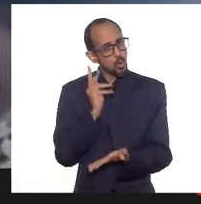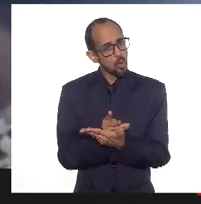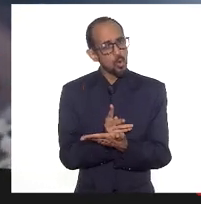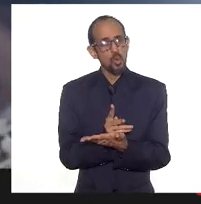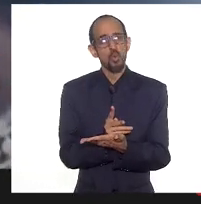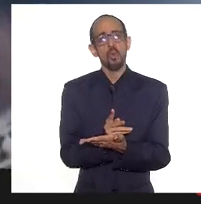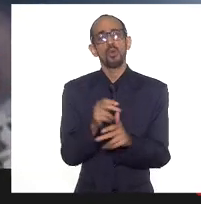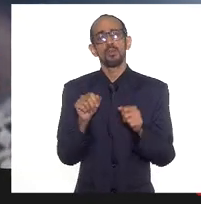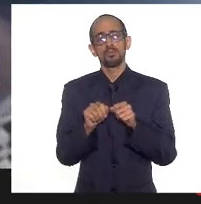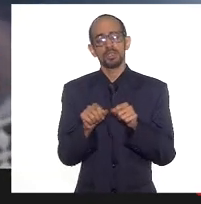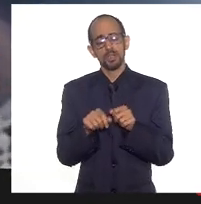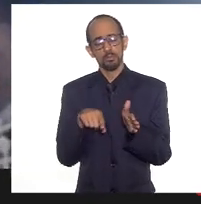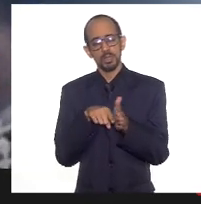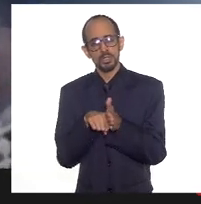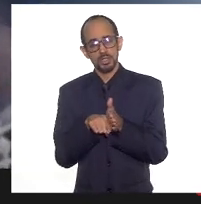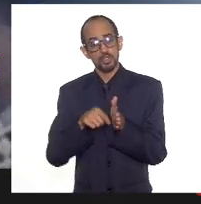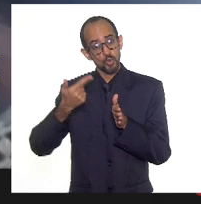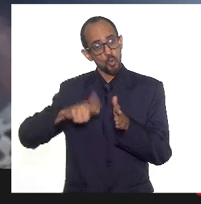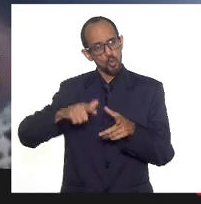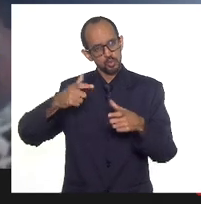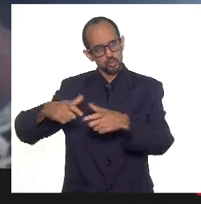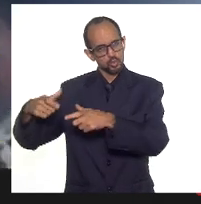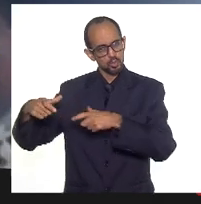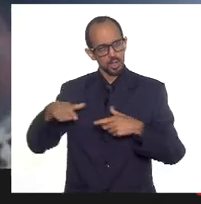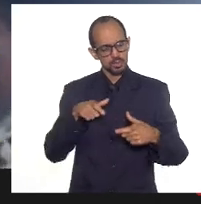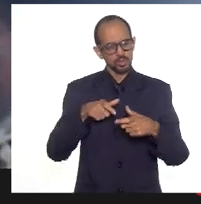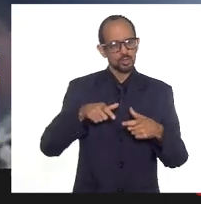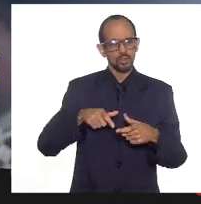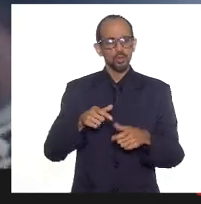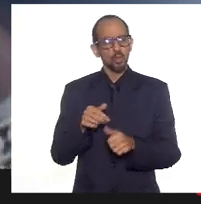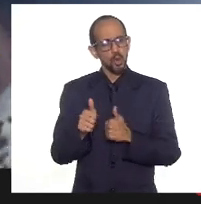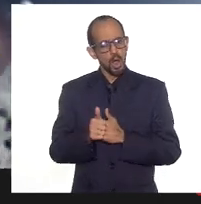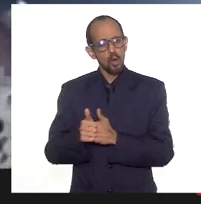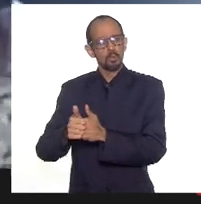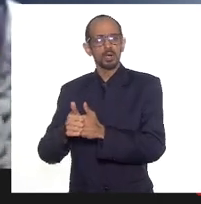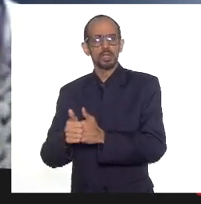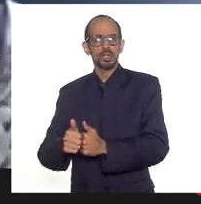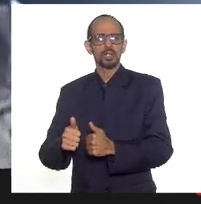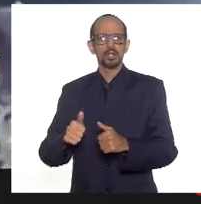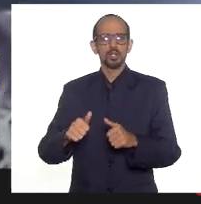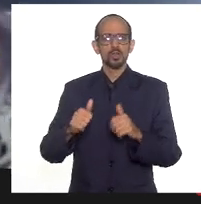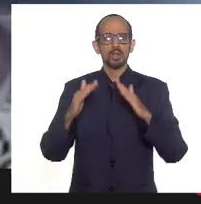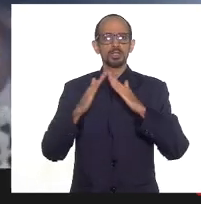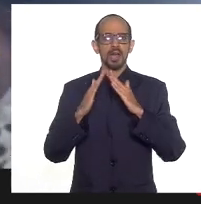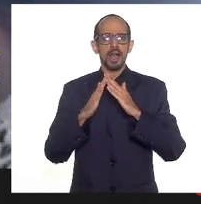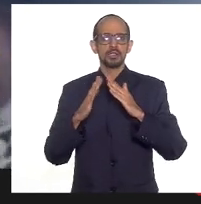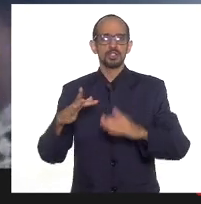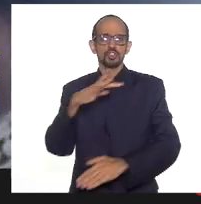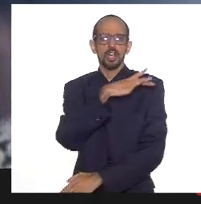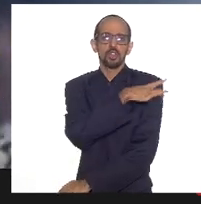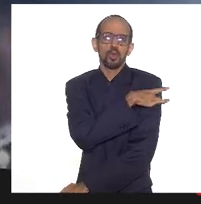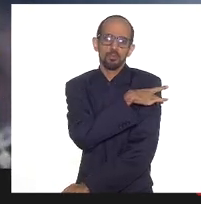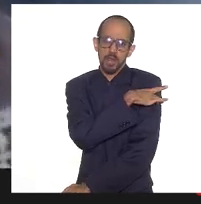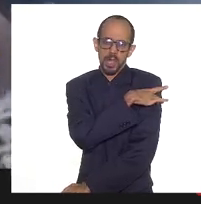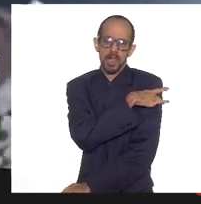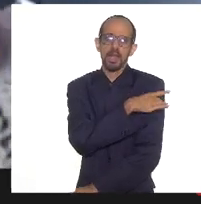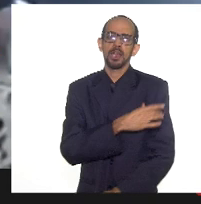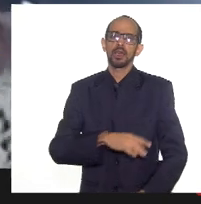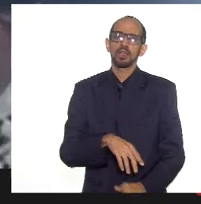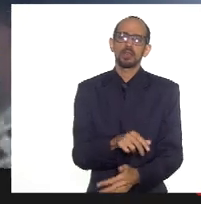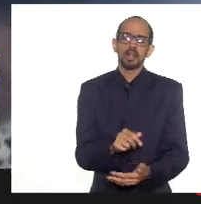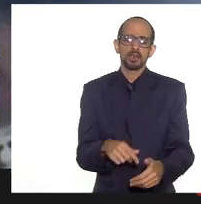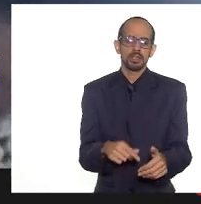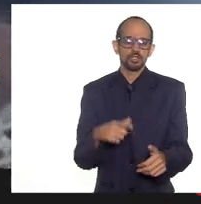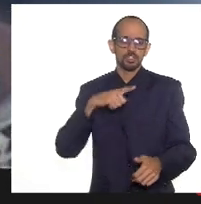outros lugares também. Eu tenho acompanhado os terreiros, principalmente de Candomblé, os casos que atingem os terreiros de Candomblé, porque